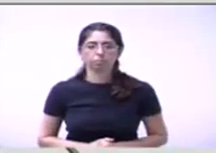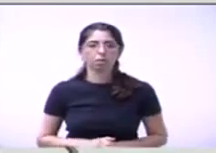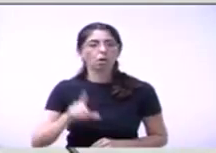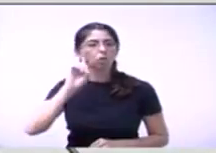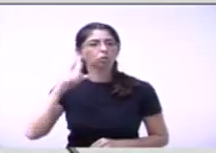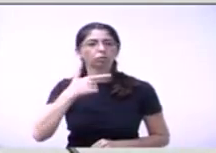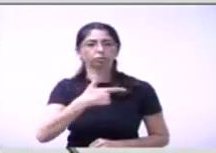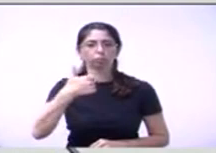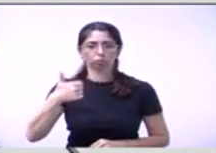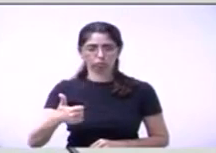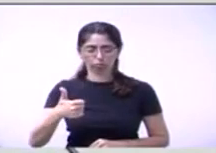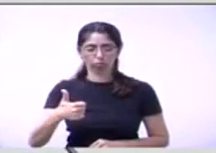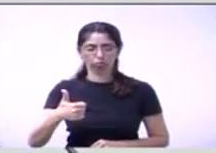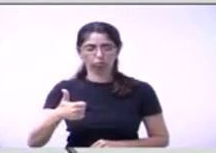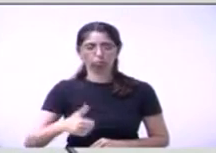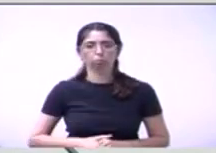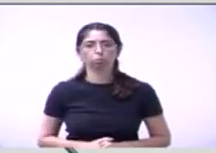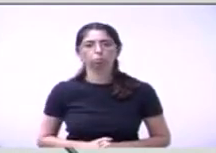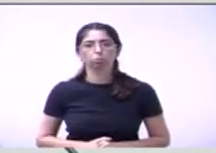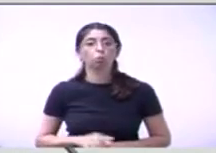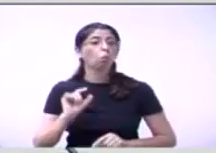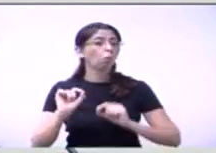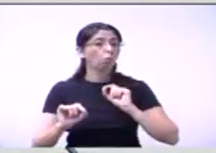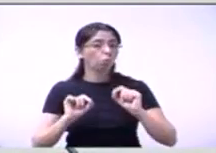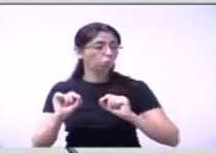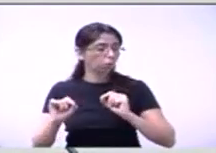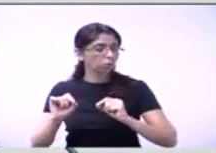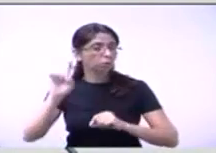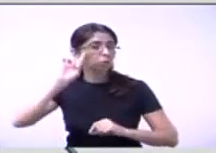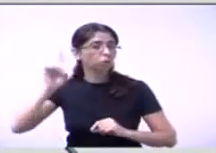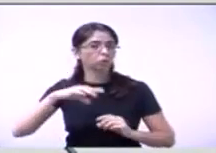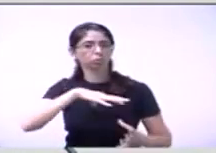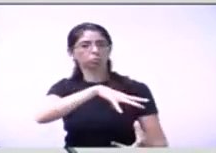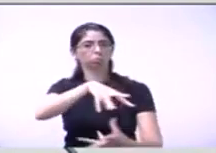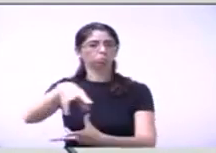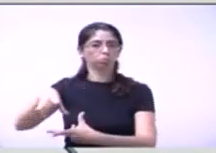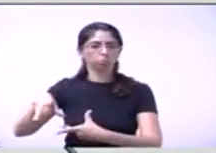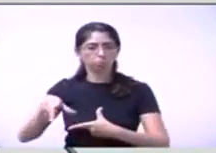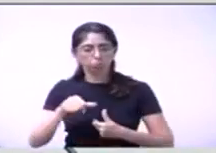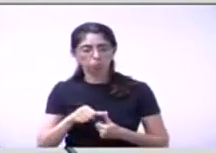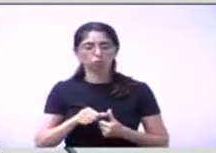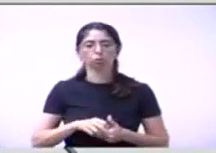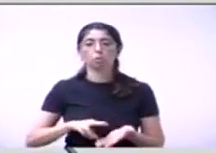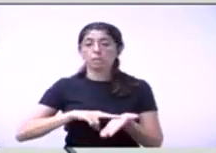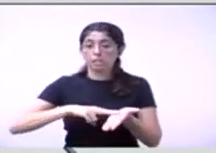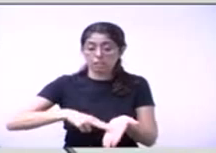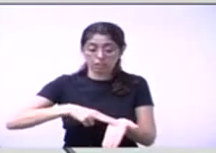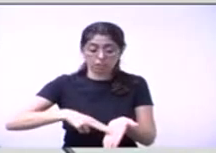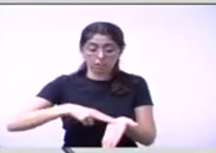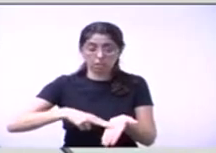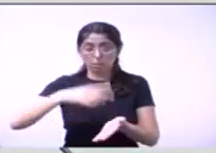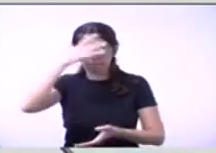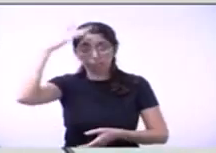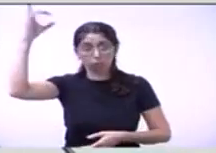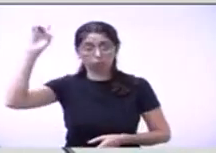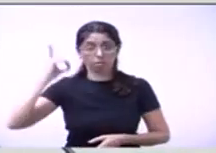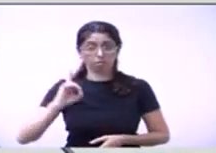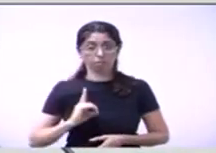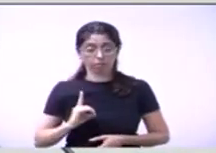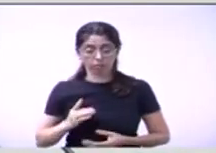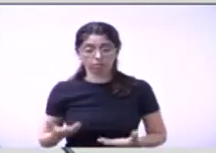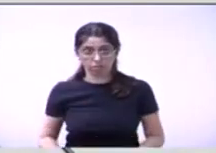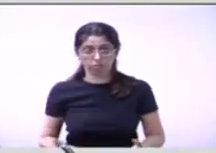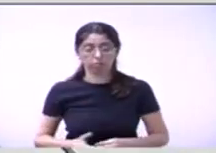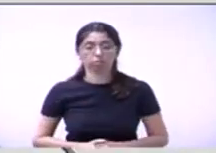21, ontem comemoramos o Dia Internacional do Síndrome de Down, e que são pessoas